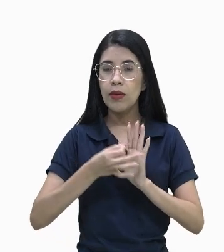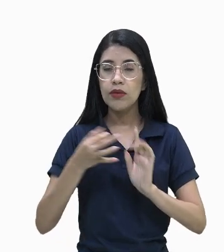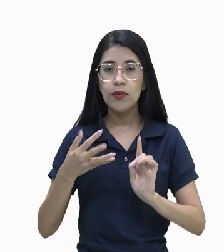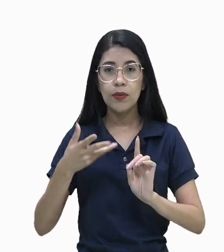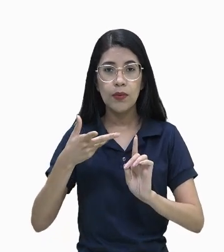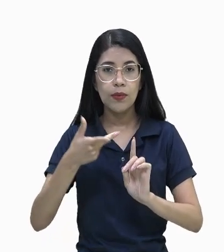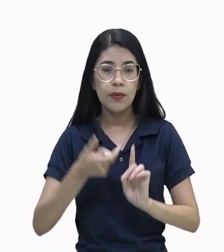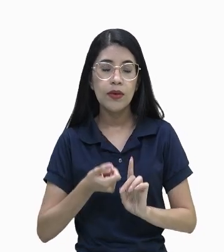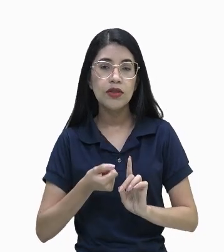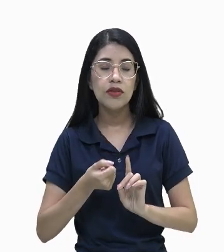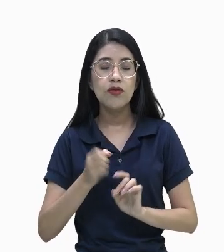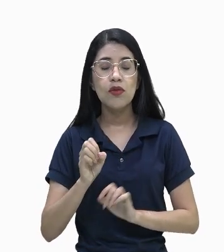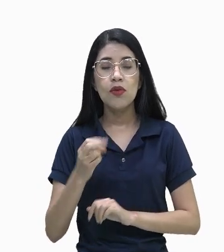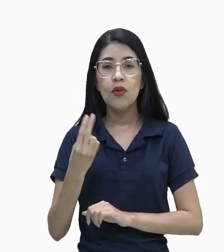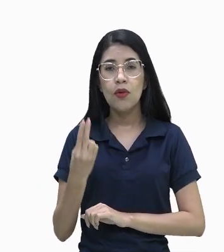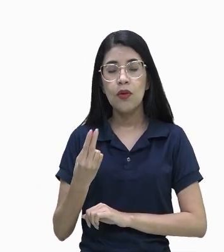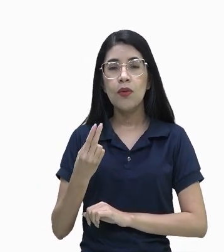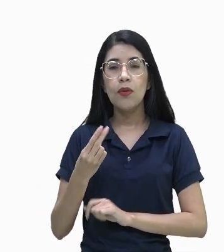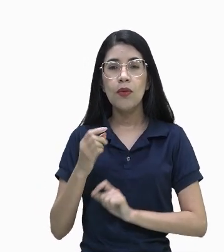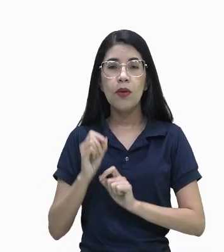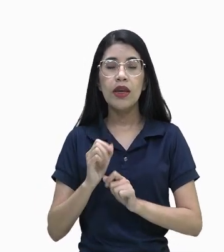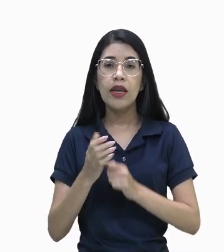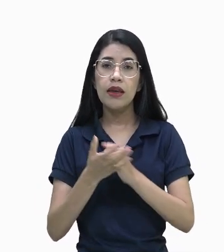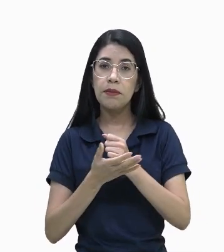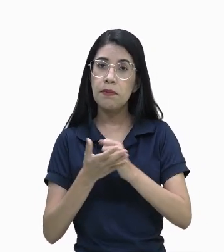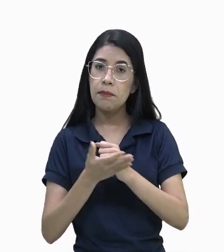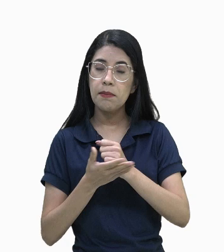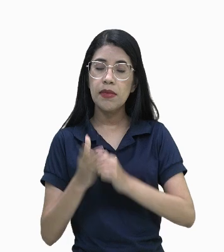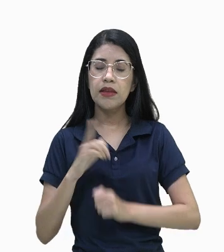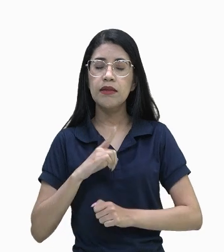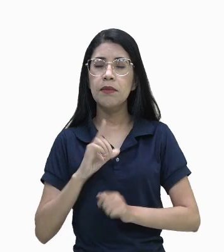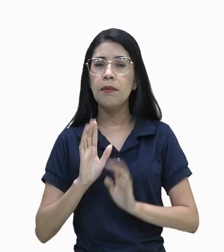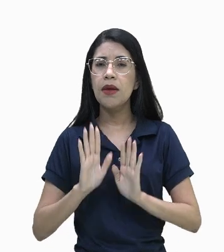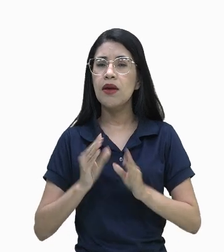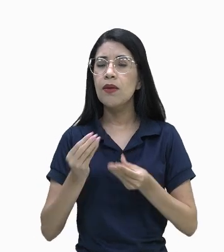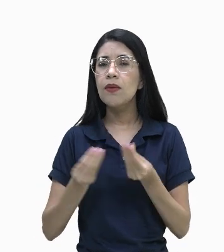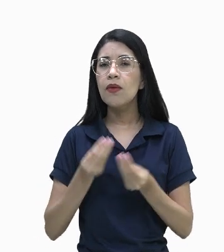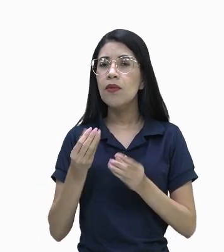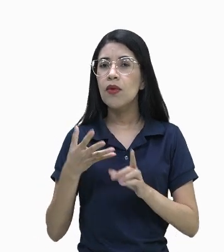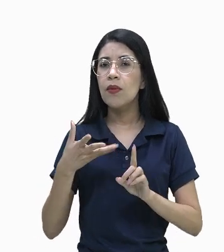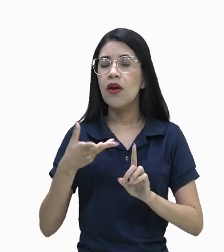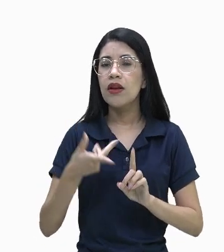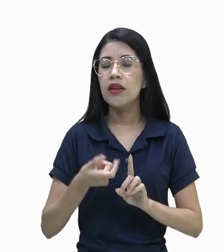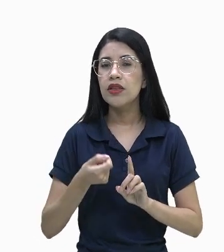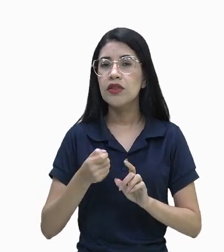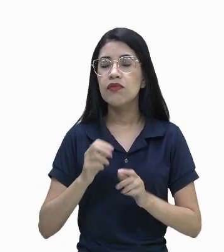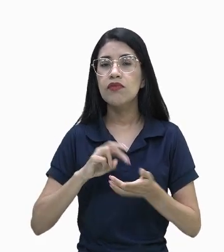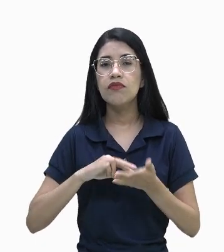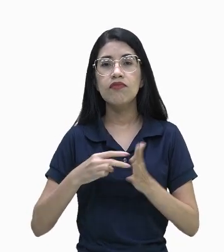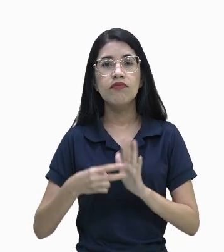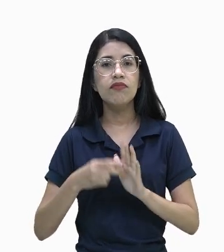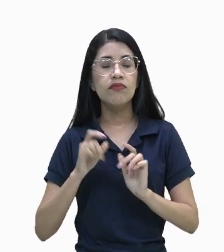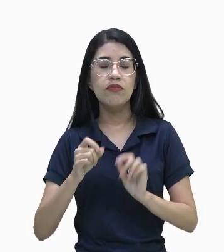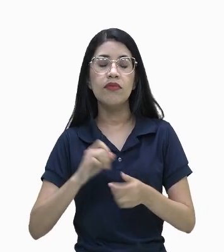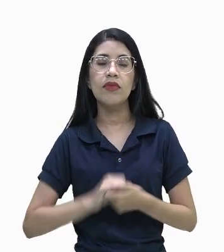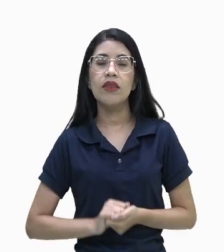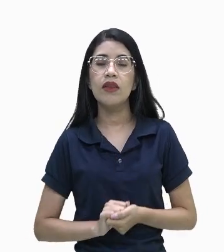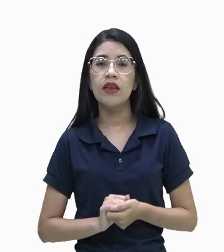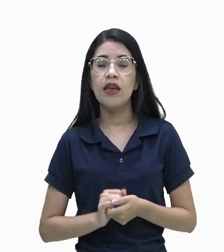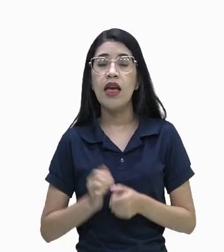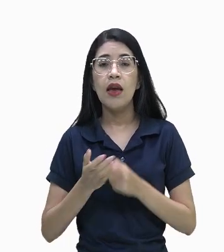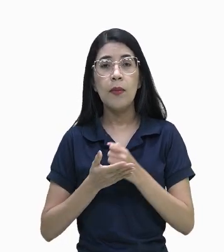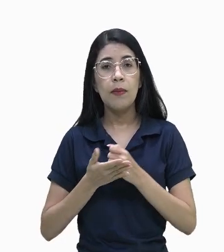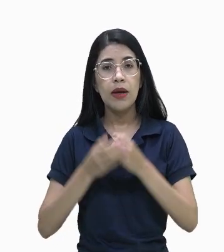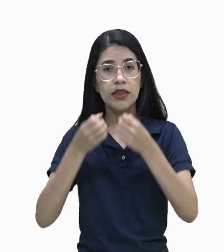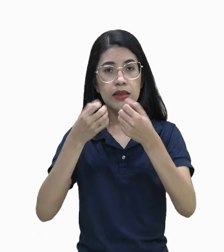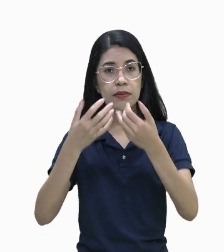qualitativo ou argumento de princípio. Como assim, professora, qualitativo? São explicações baseadas